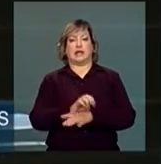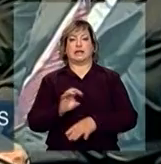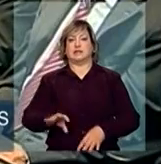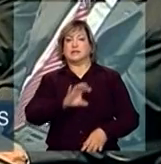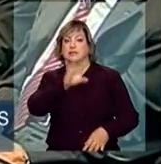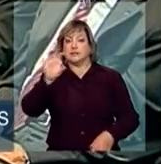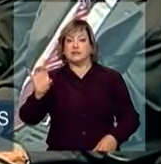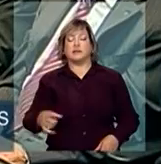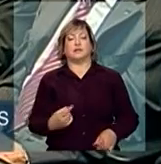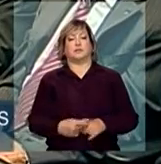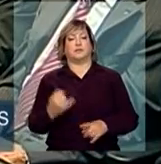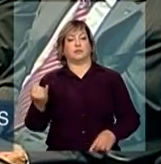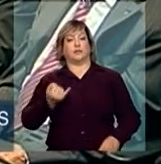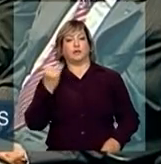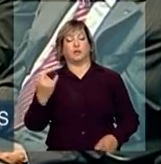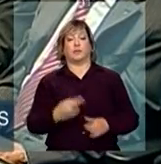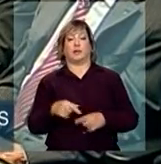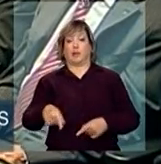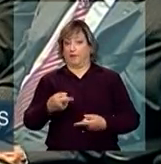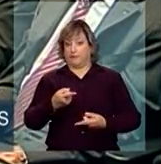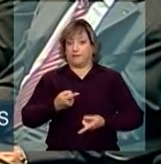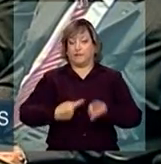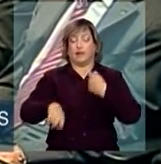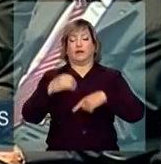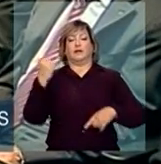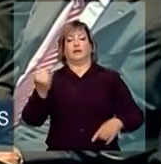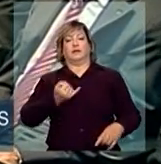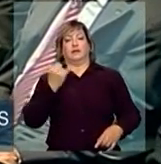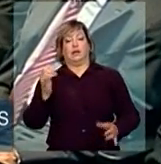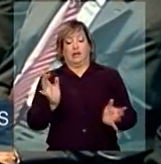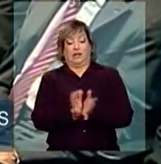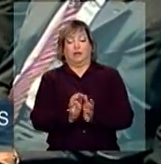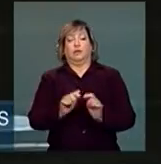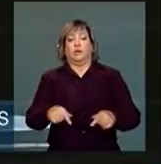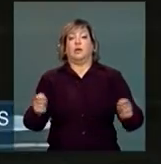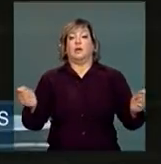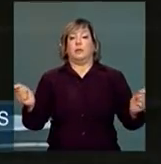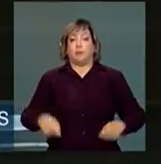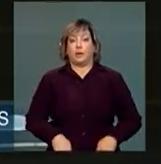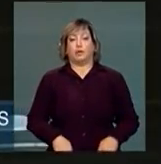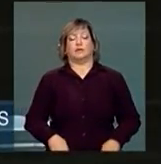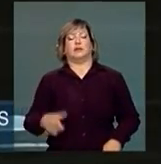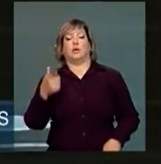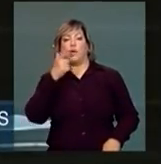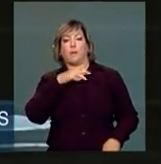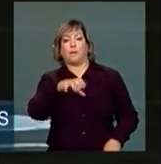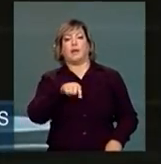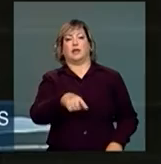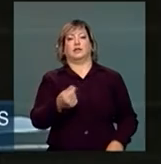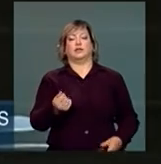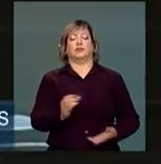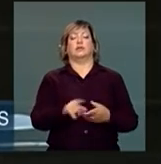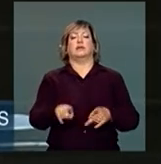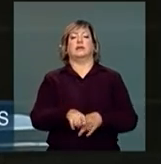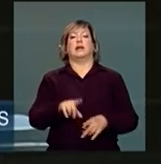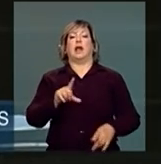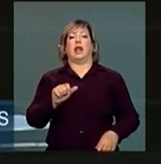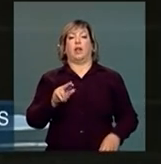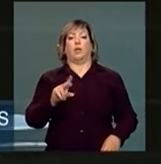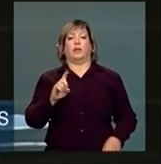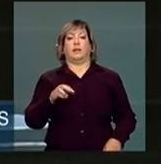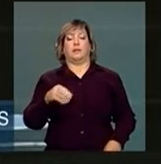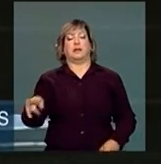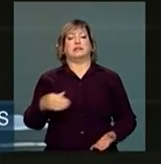de alavancar para que o setor possa acessar esses recursos, cumprimentar o Laudemir,